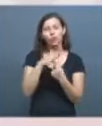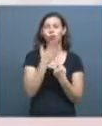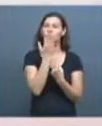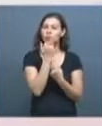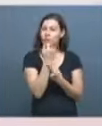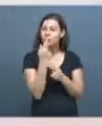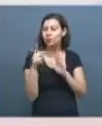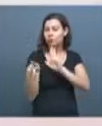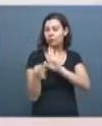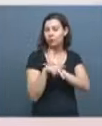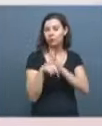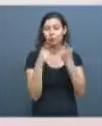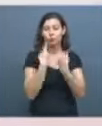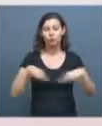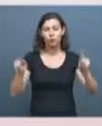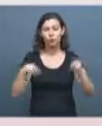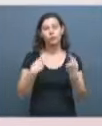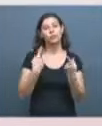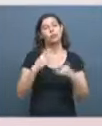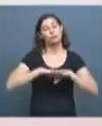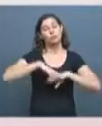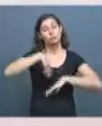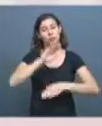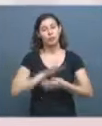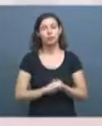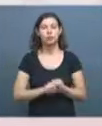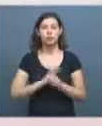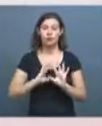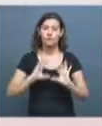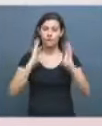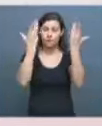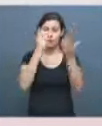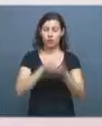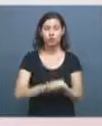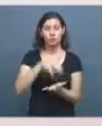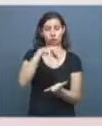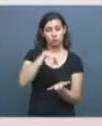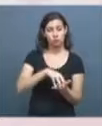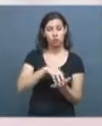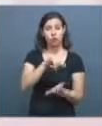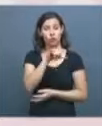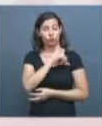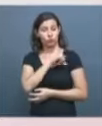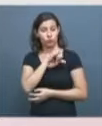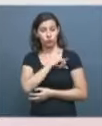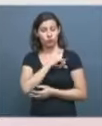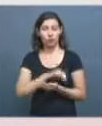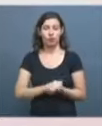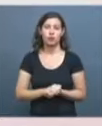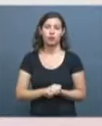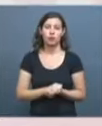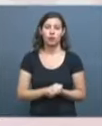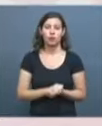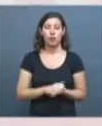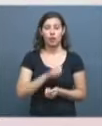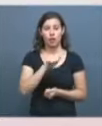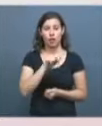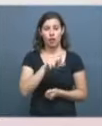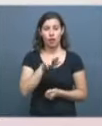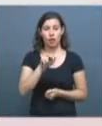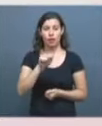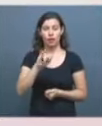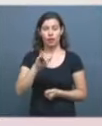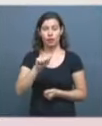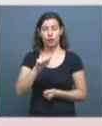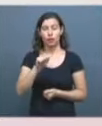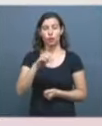muito mais. A festa continua, mas desta vez no campus da UFO em Ituiutaba. O Arraiá do Pontal acontece nesse domingo,